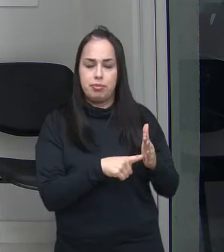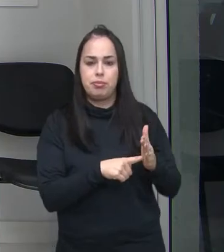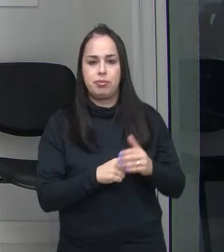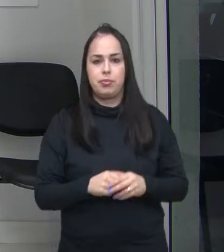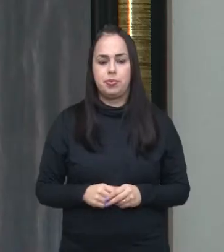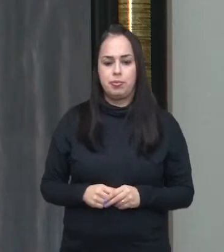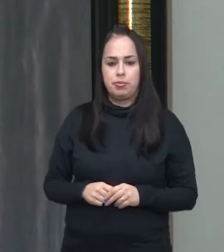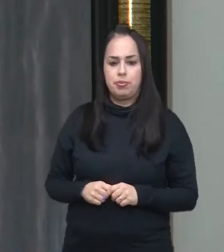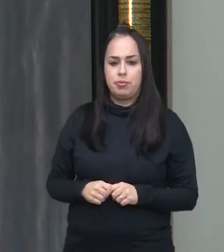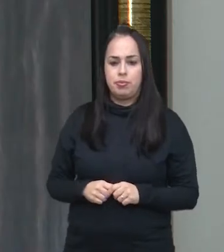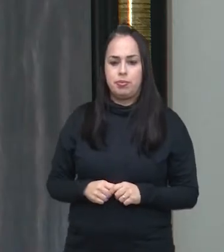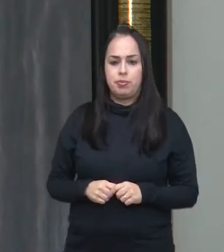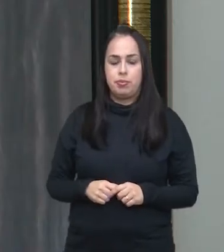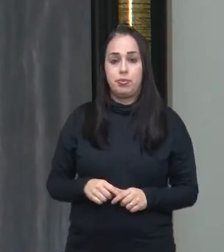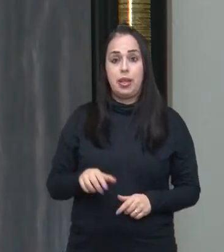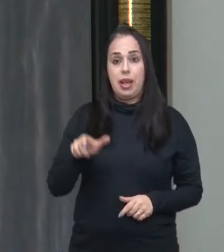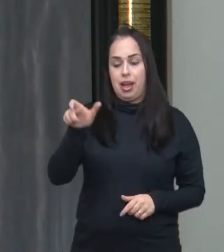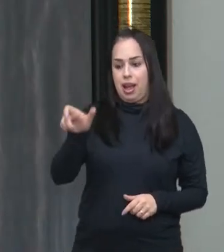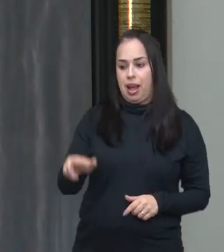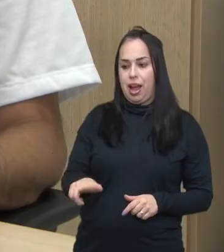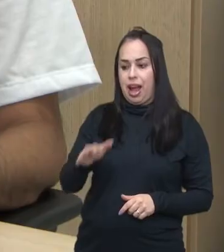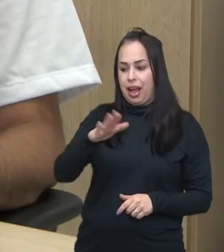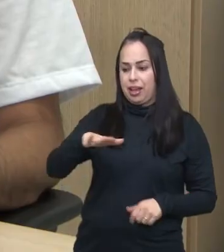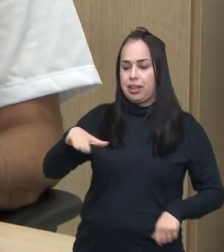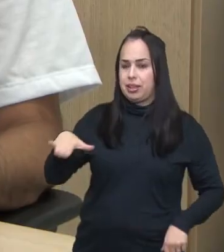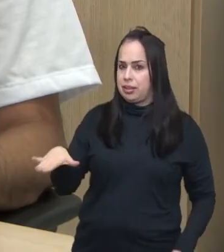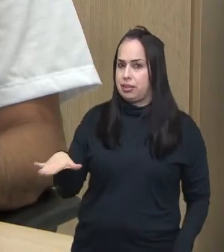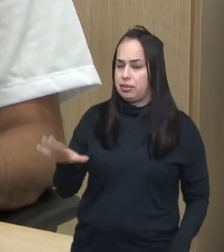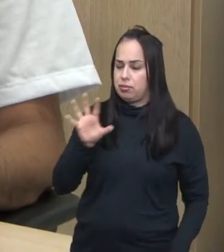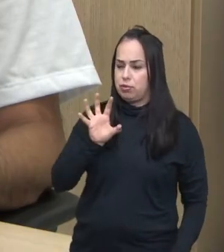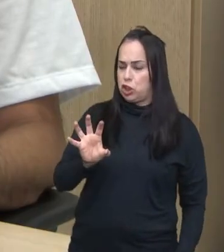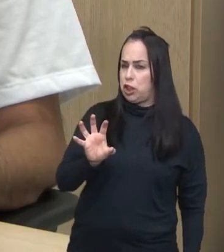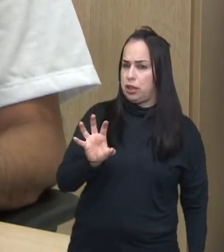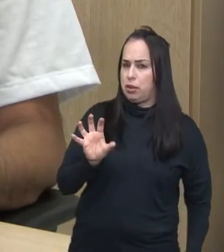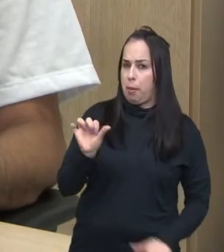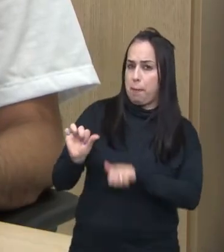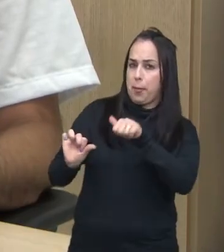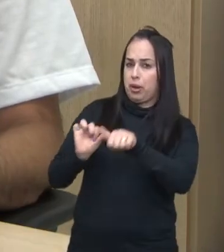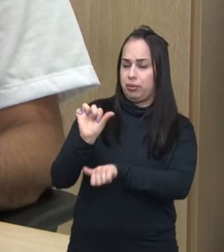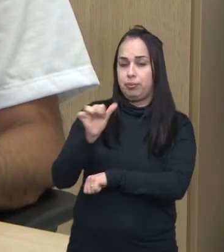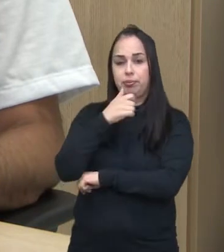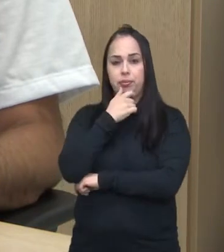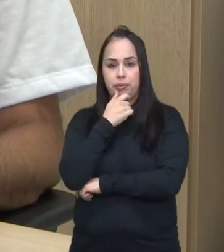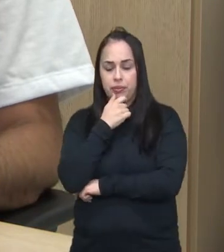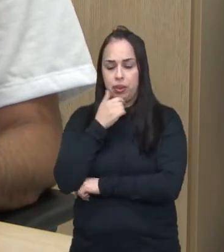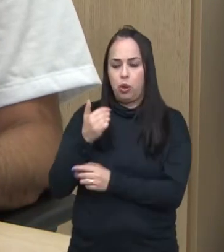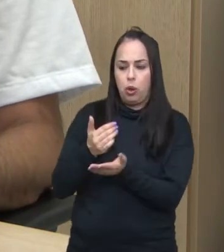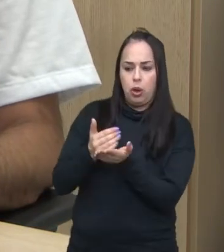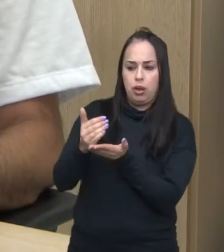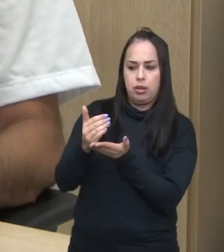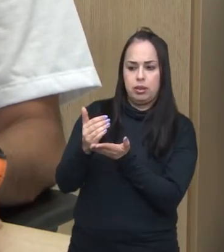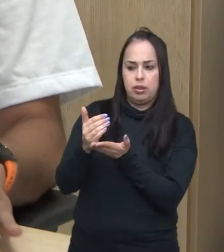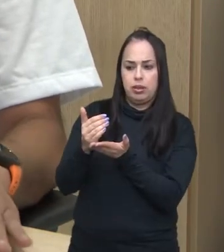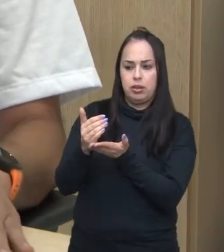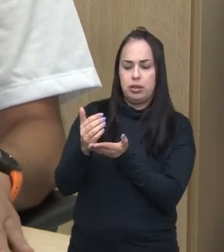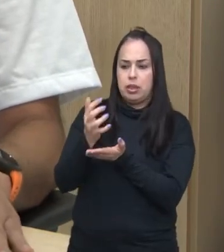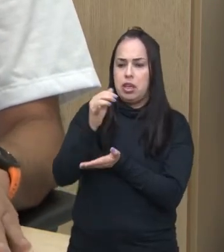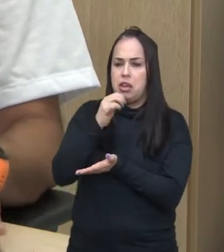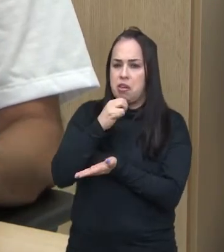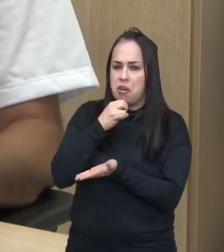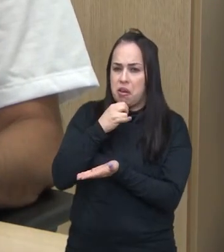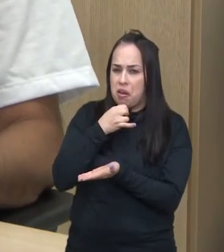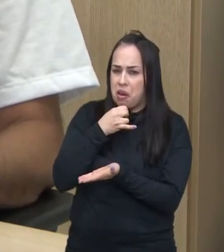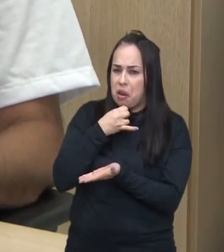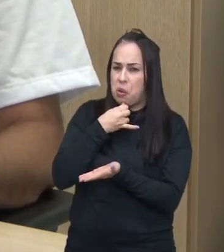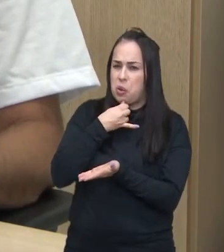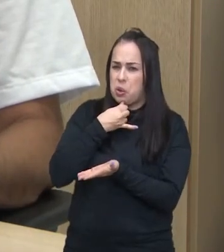conselho tutelar ou a algum órgão competente. A própria criança, ela começa a identificar alguns sinais, né? Você vai ver que a criança, ela começa a